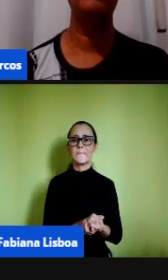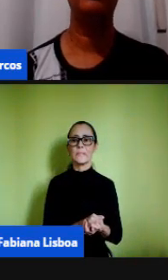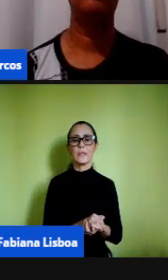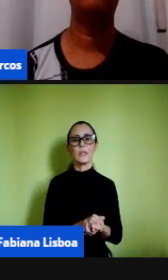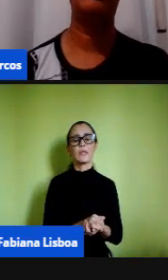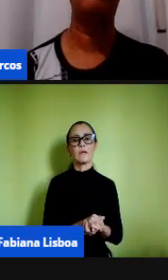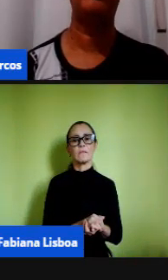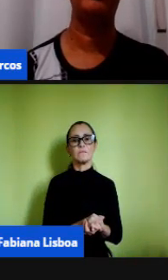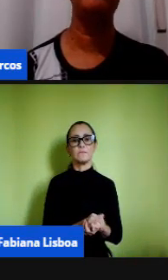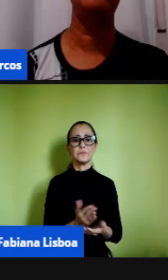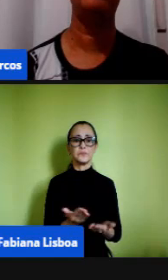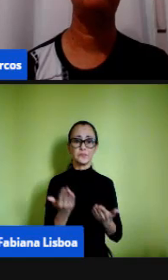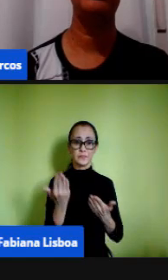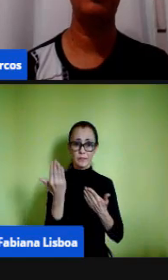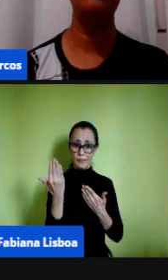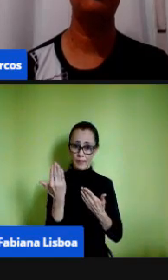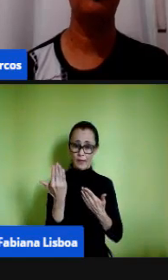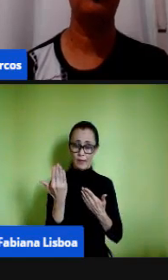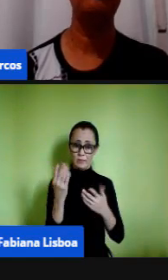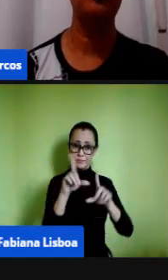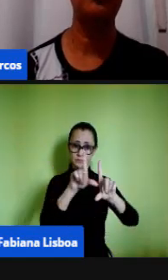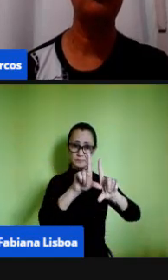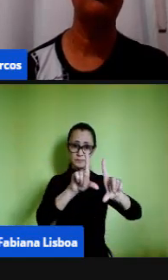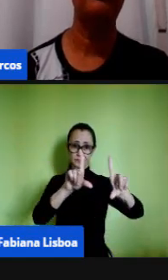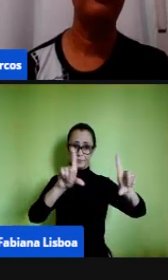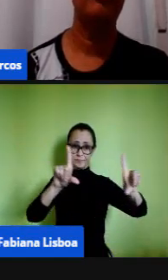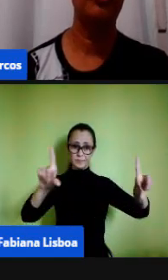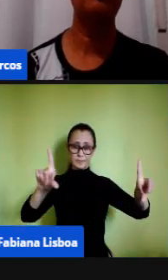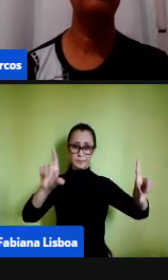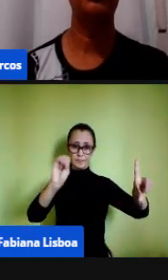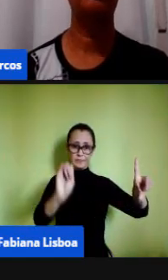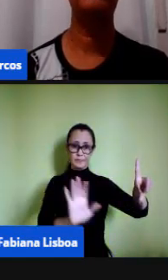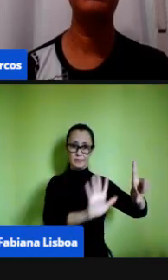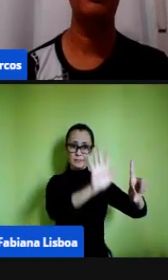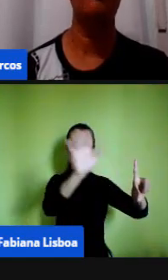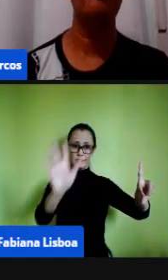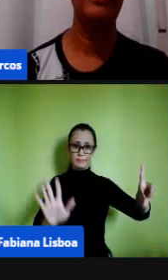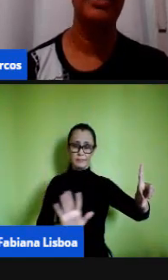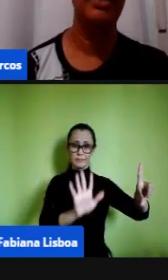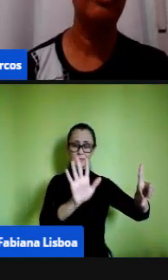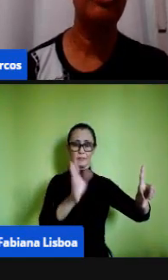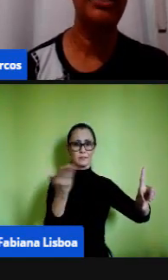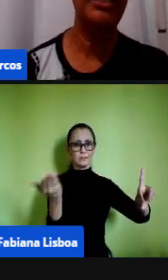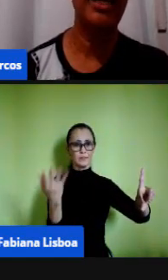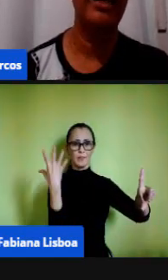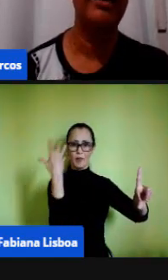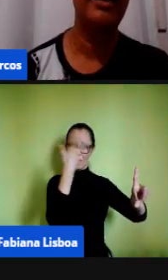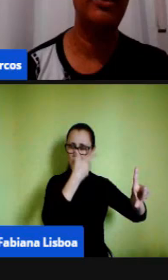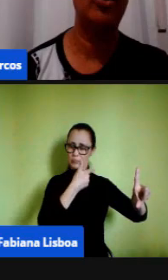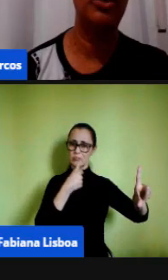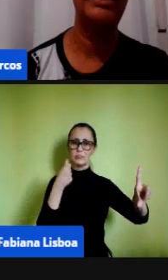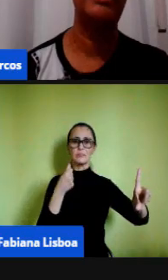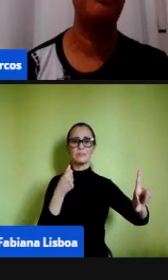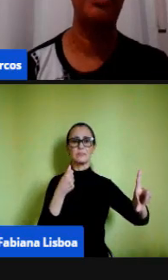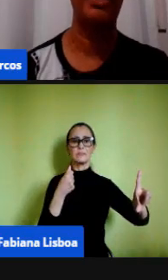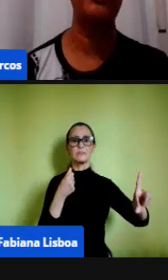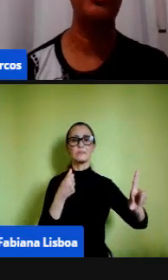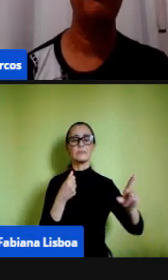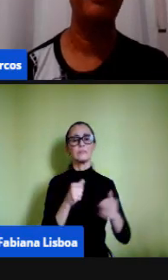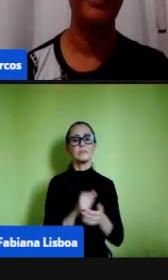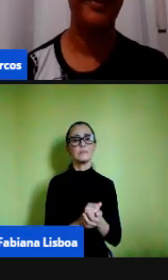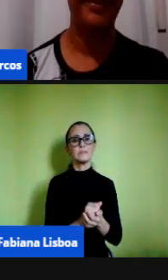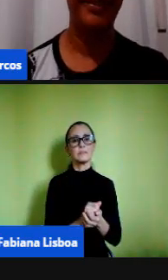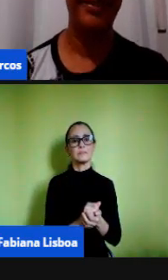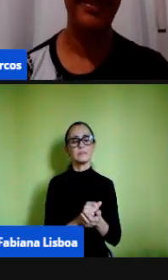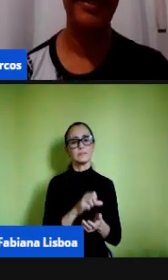Aqui está, então, a aparência, né, o layout do nosso Moodle, muito bonito, por sinal. Nós vamos clicar em setores